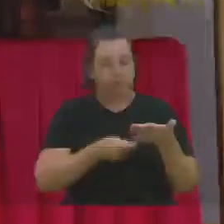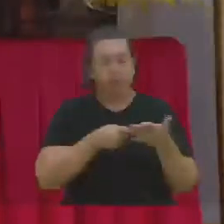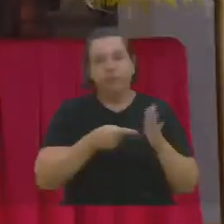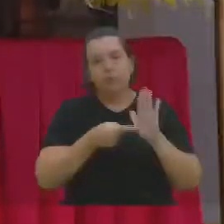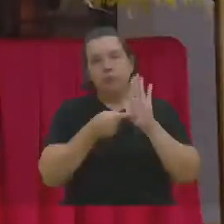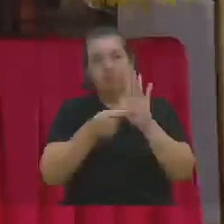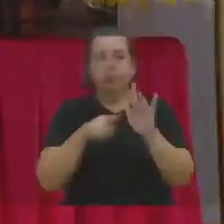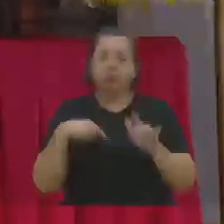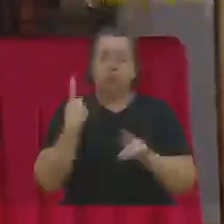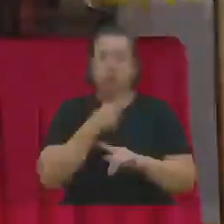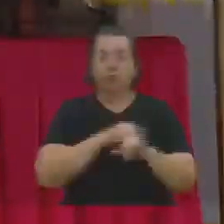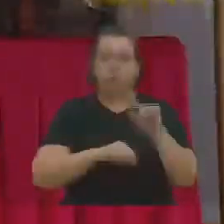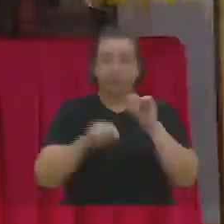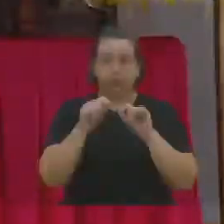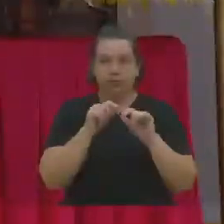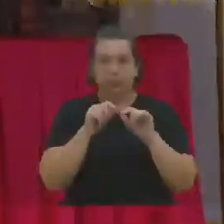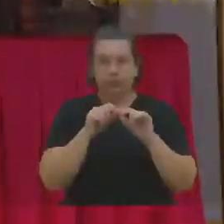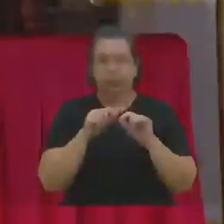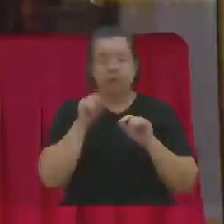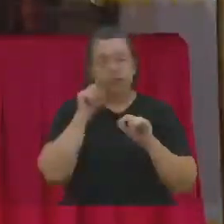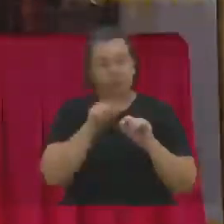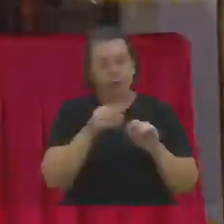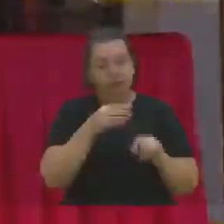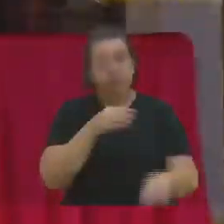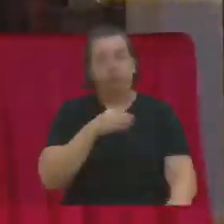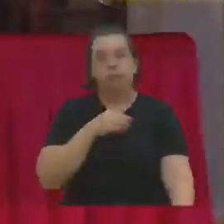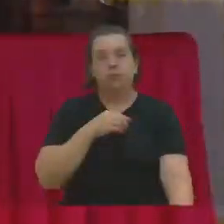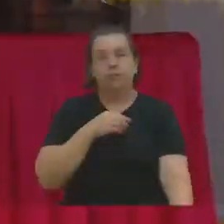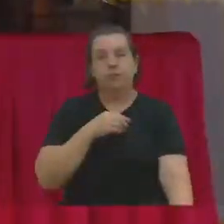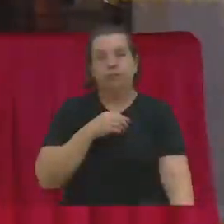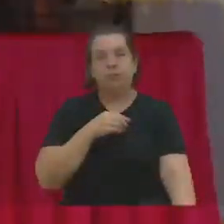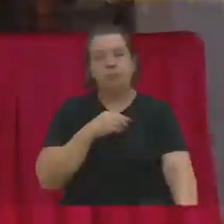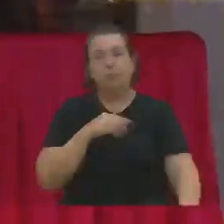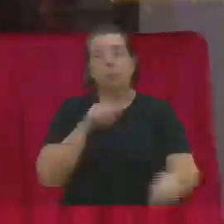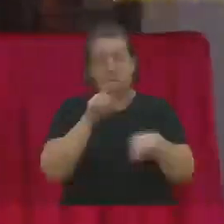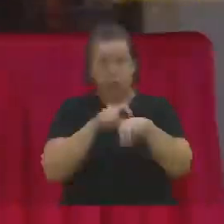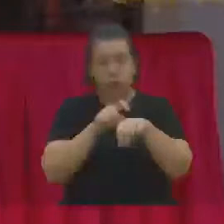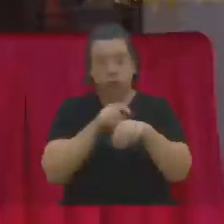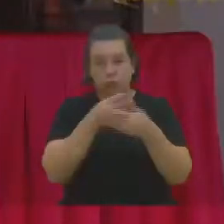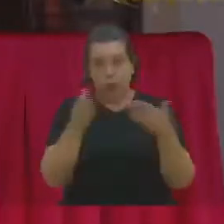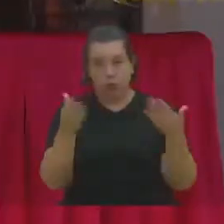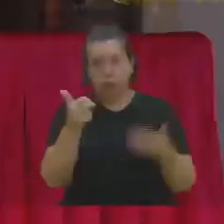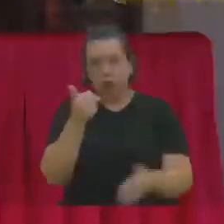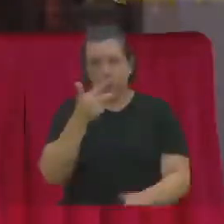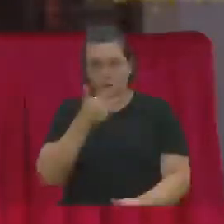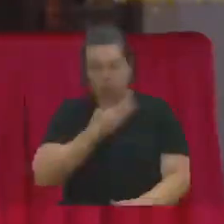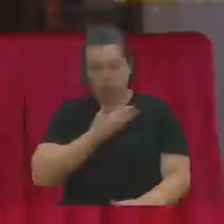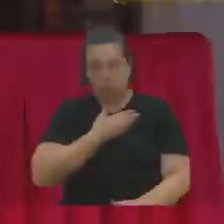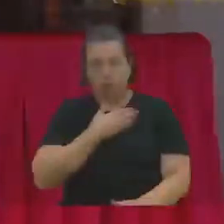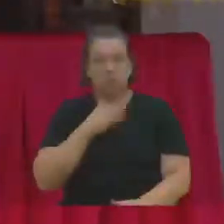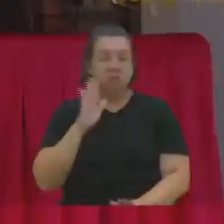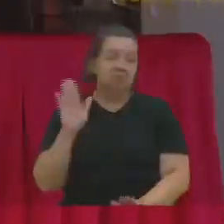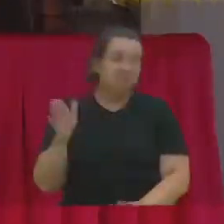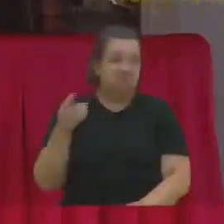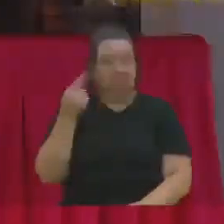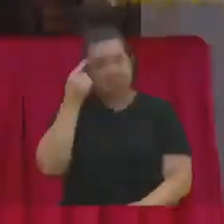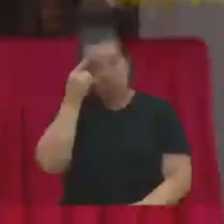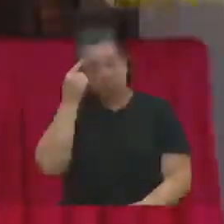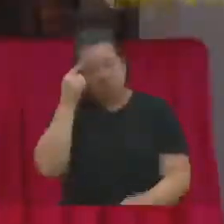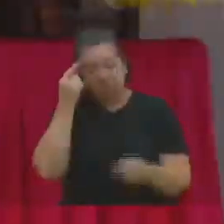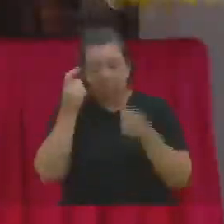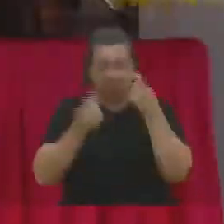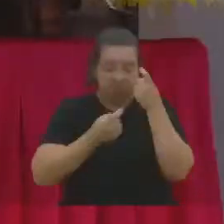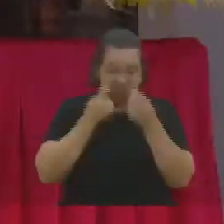a nós que naquele presente momento os discípulos ficaram meio